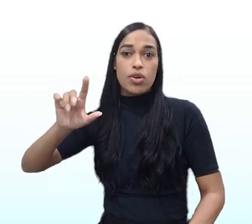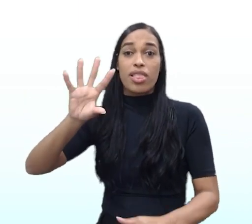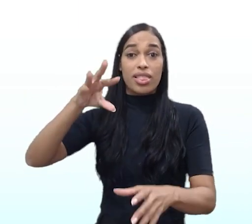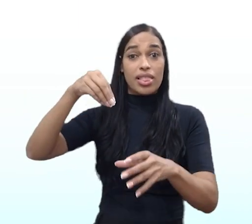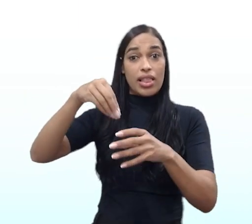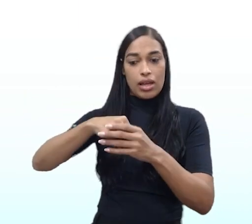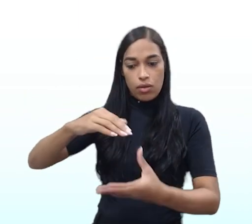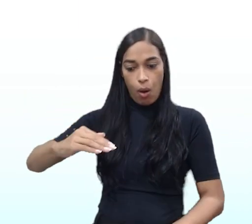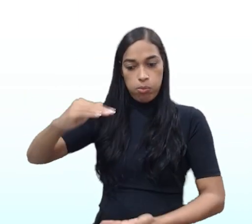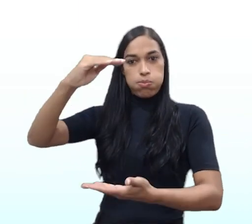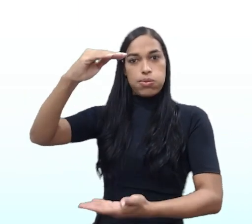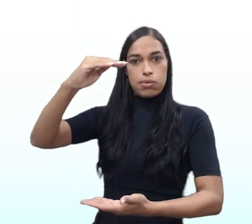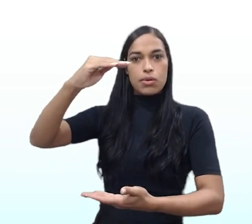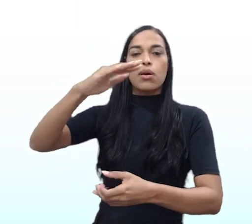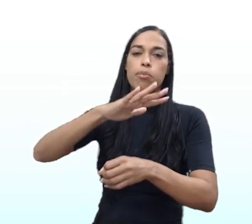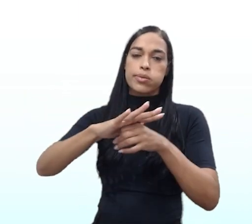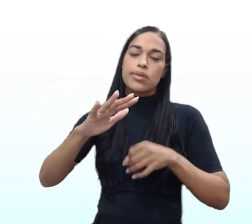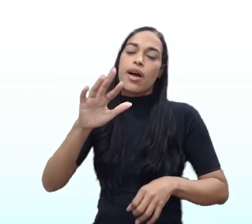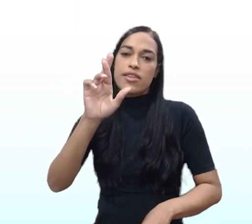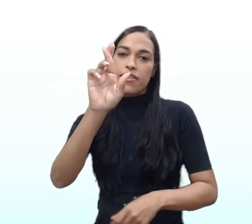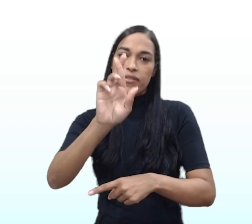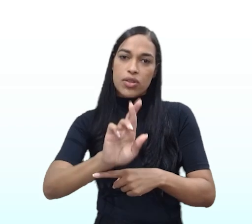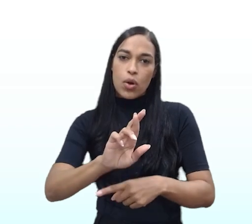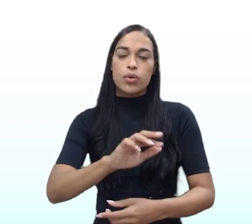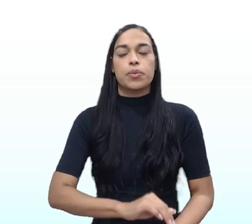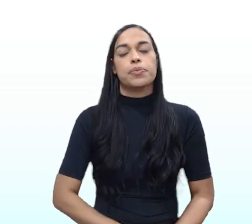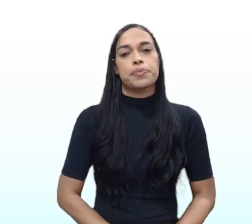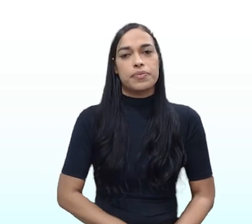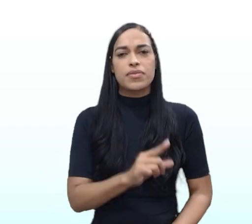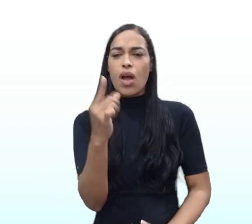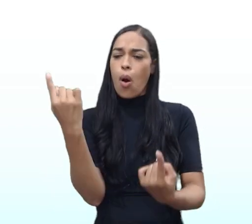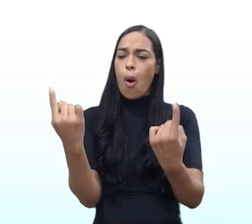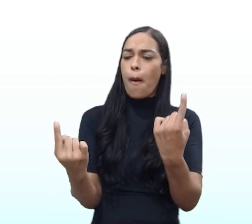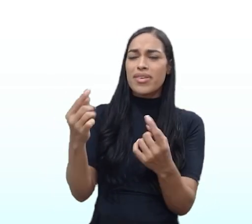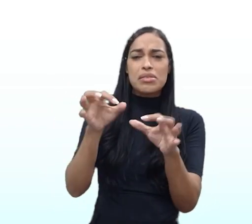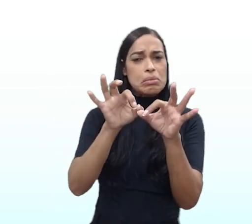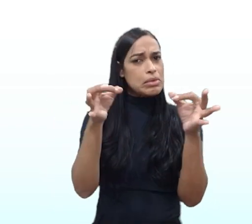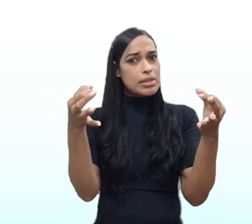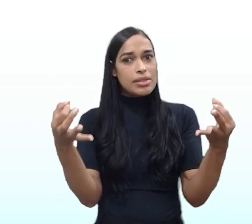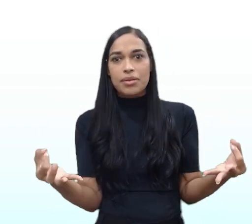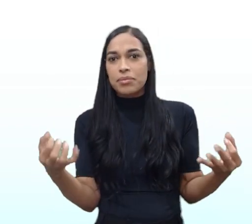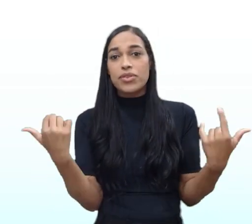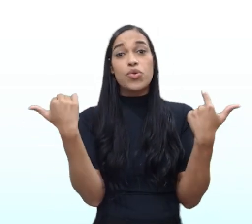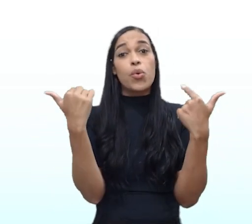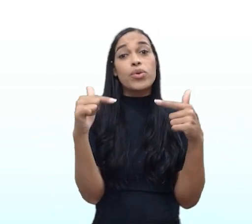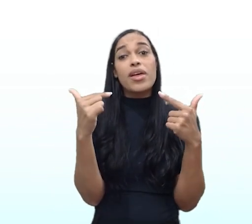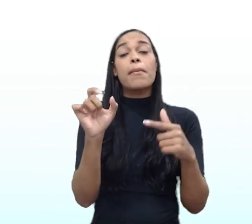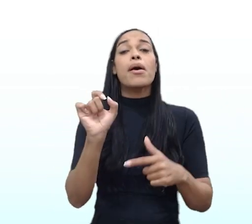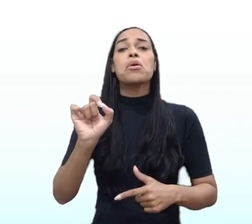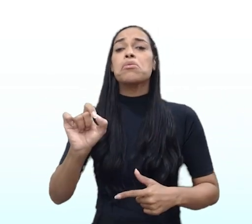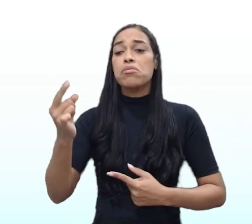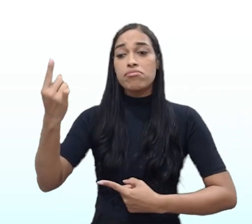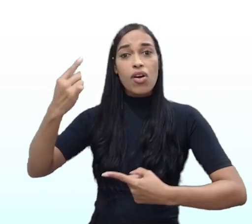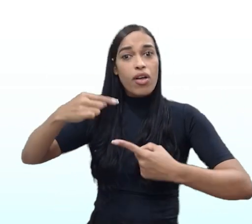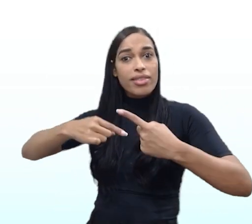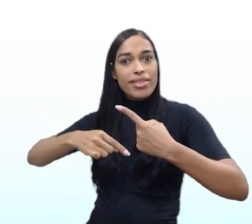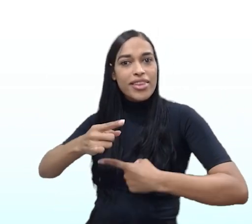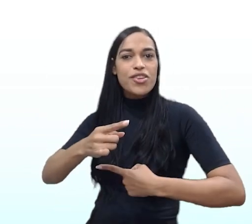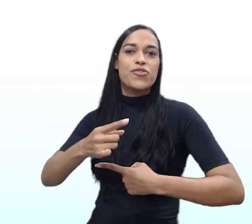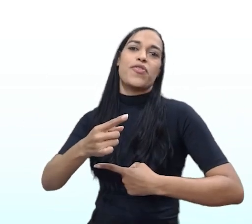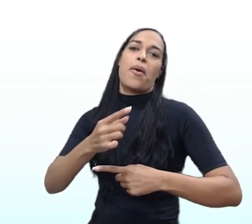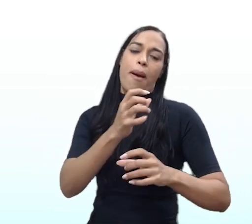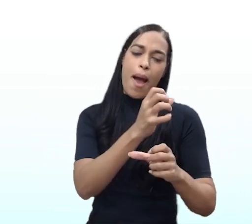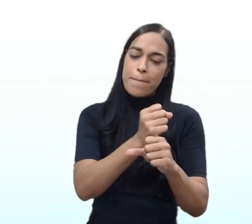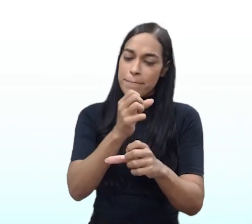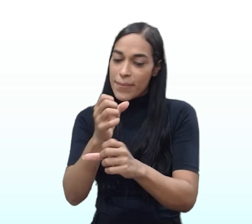do reservatório, que são 2.000, e eu posso fazer essa comparação. Veja que questão muito simples. O trabalho é a transformação